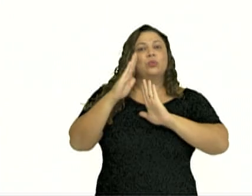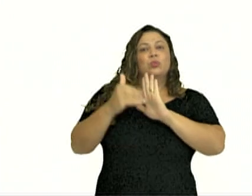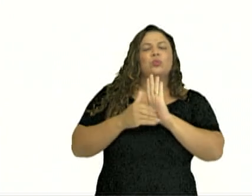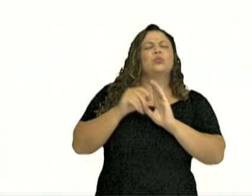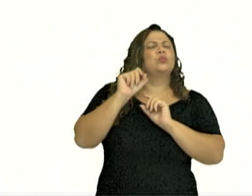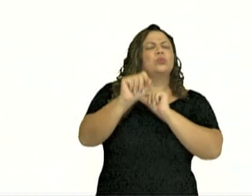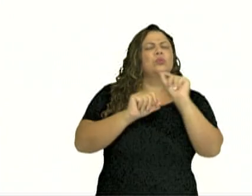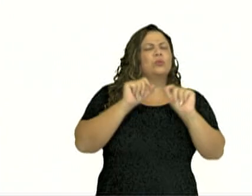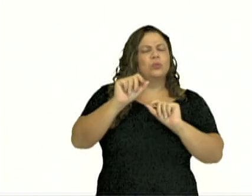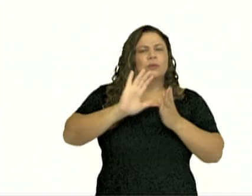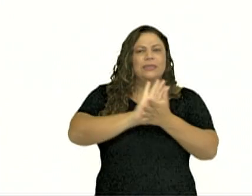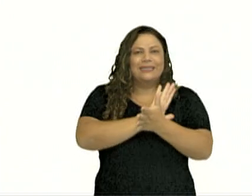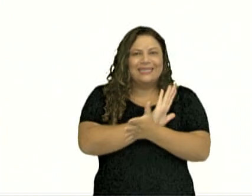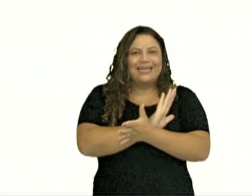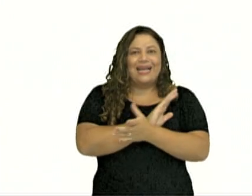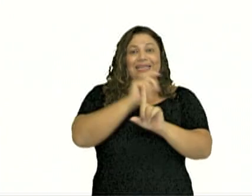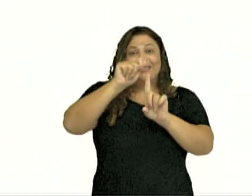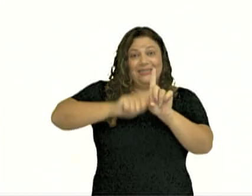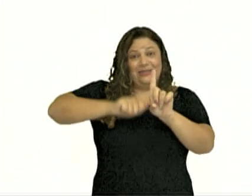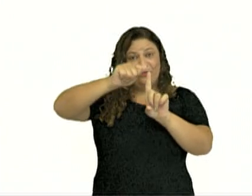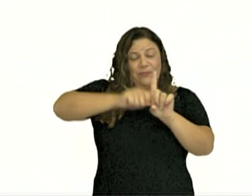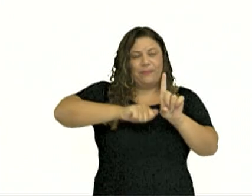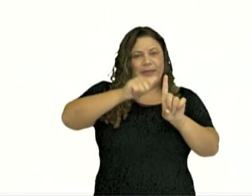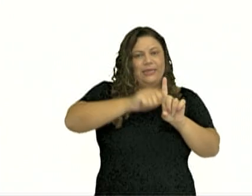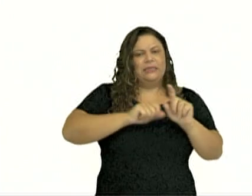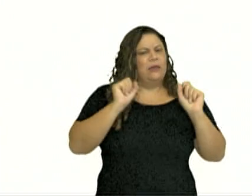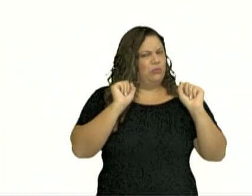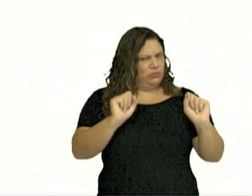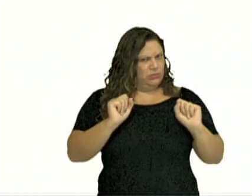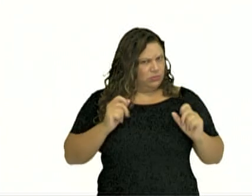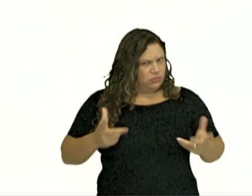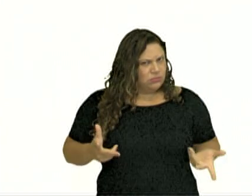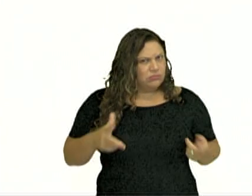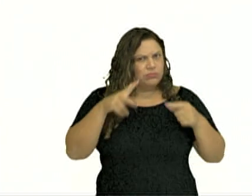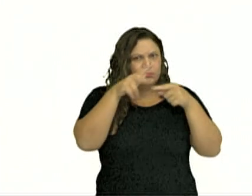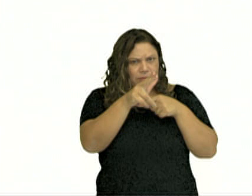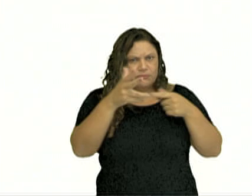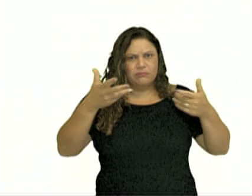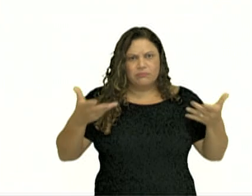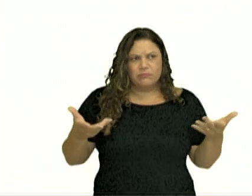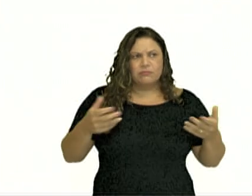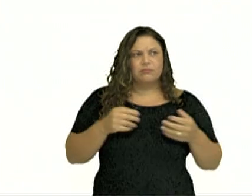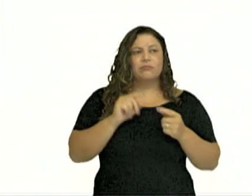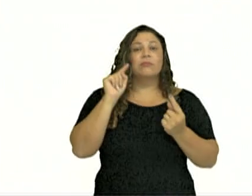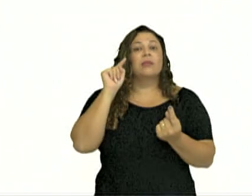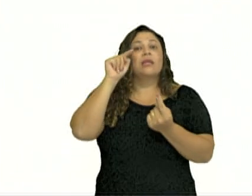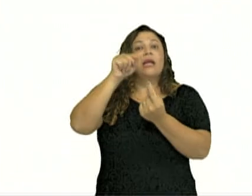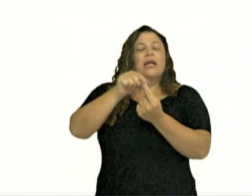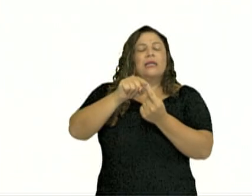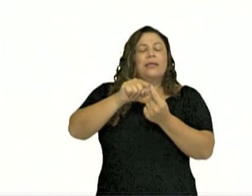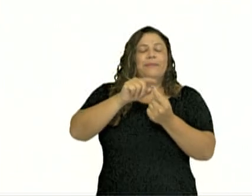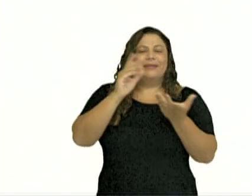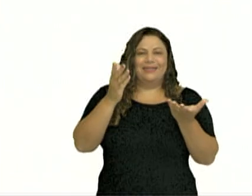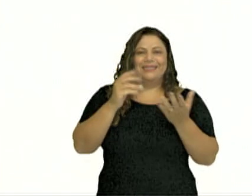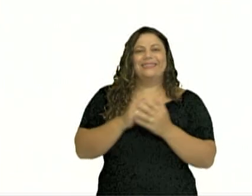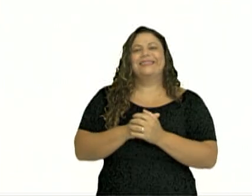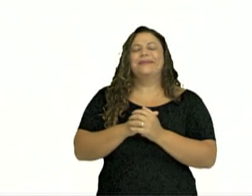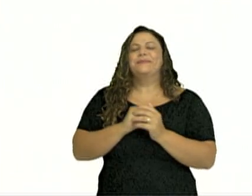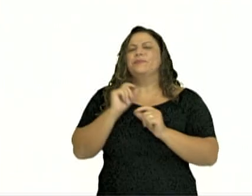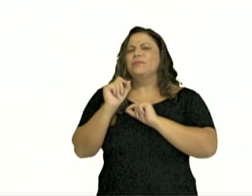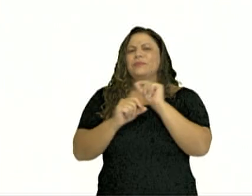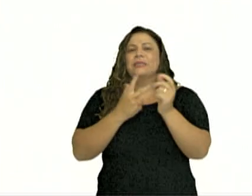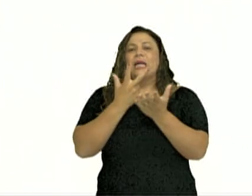gasta durante um mês e ver aquilo que é possível cortar ou não. Estabelecer objetivo, por exemplo, eu quero comprar